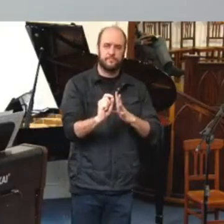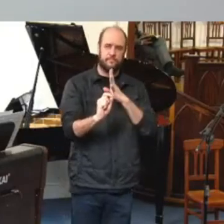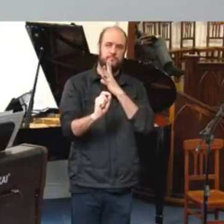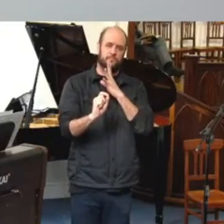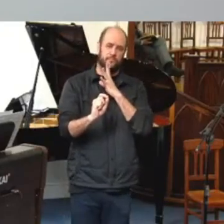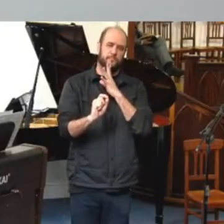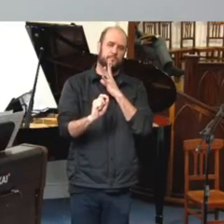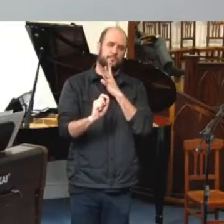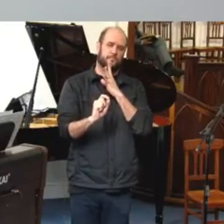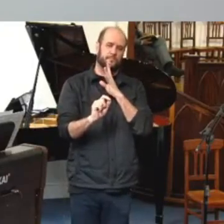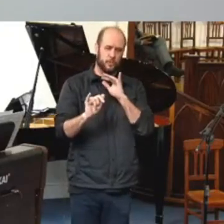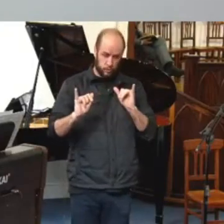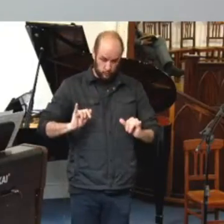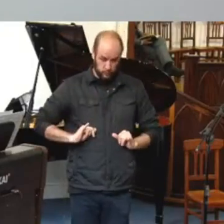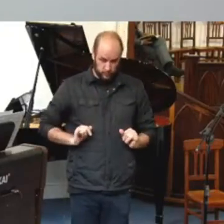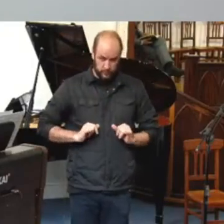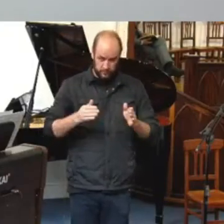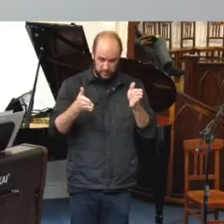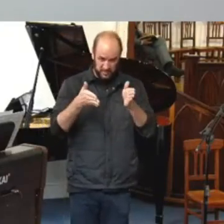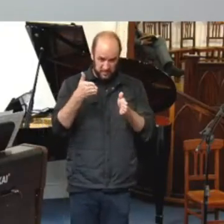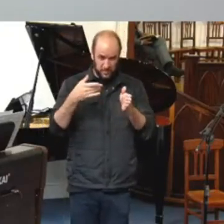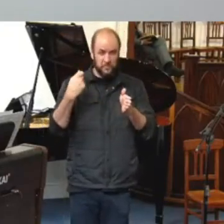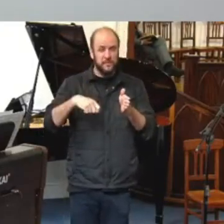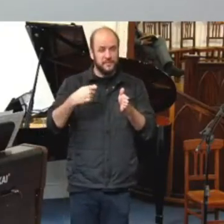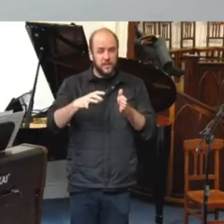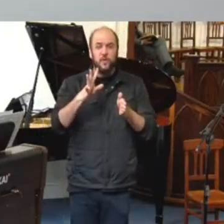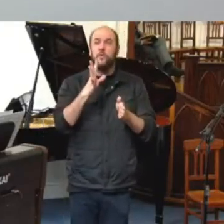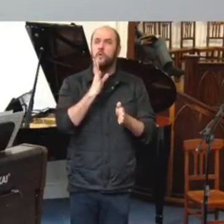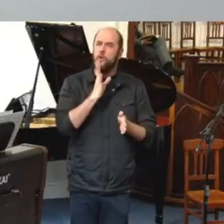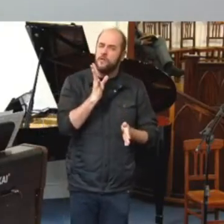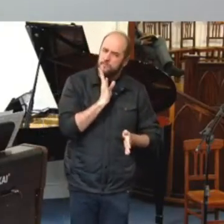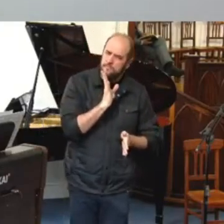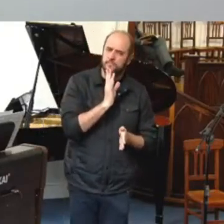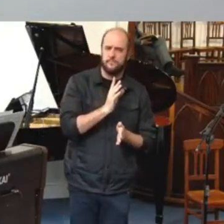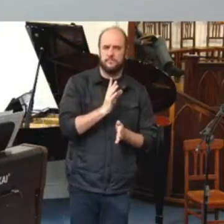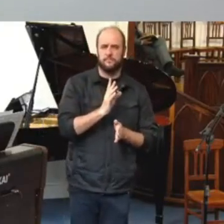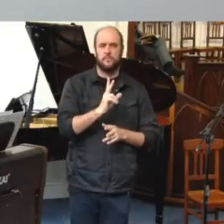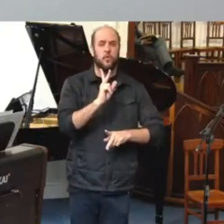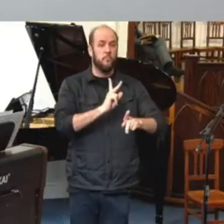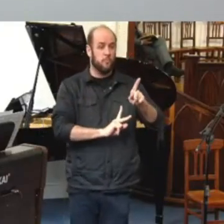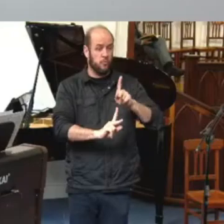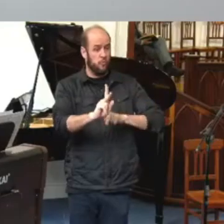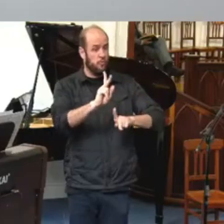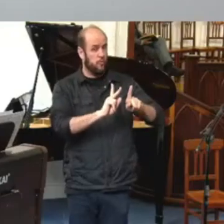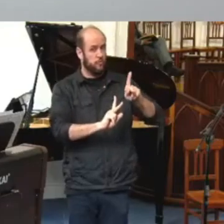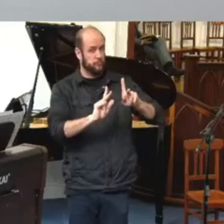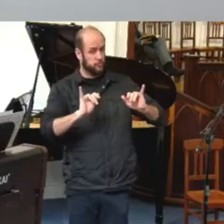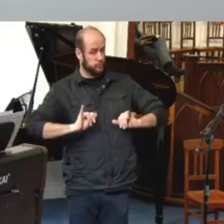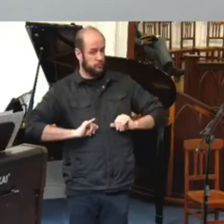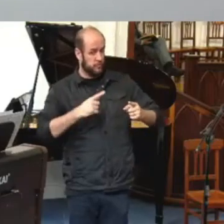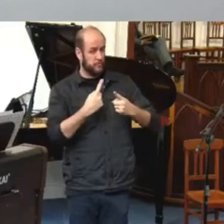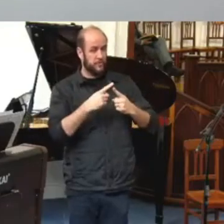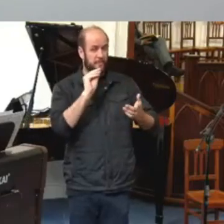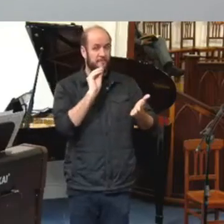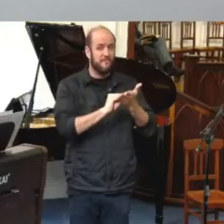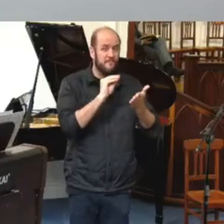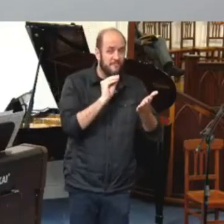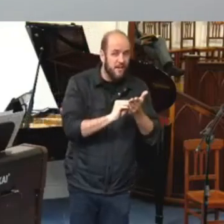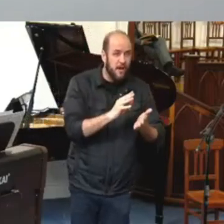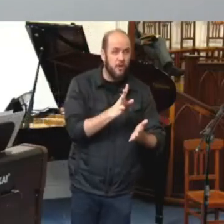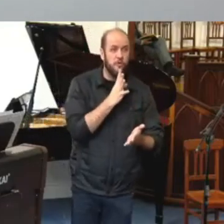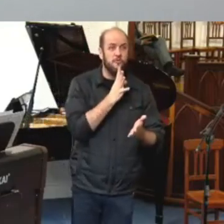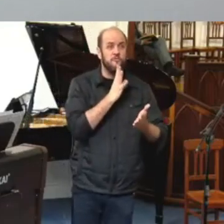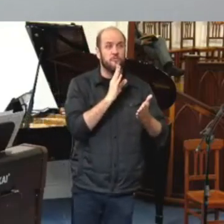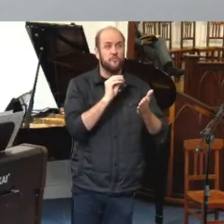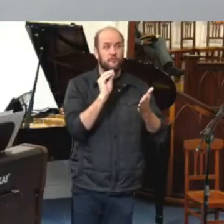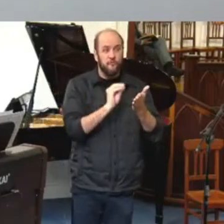Conhecimento. No sofrimento nós precisamos de conhecimento. O meu povo está perecendo porque lhe falta conhecimento. Não é isso que o profeta disse